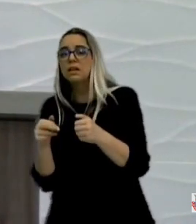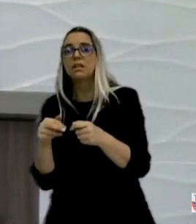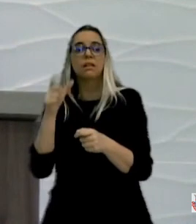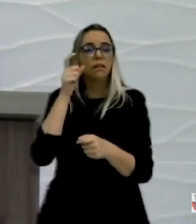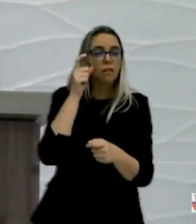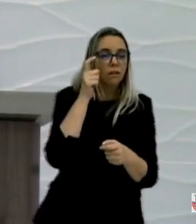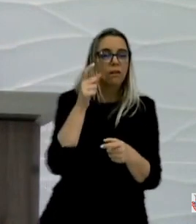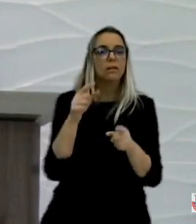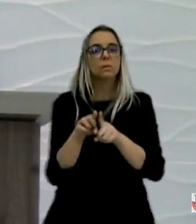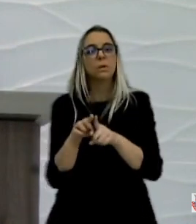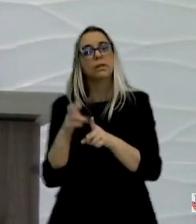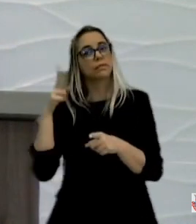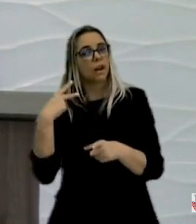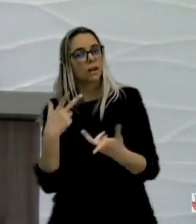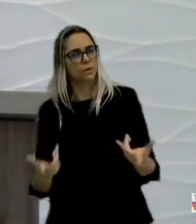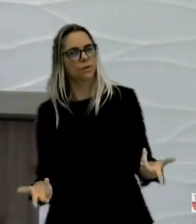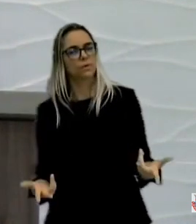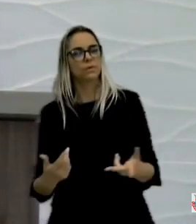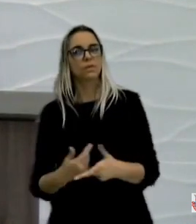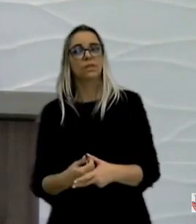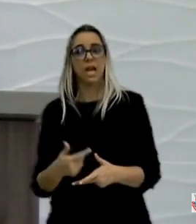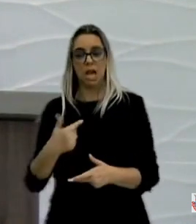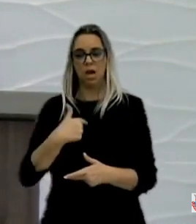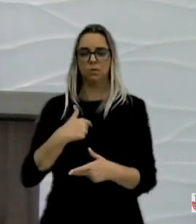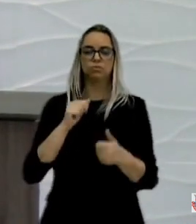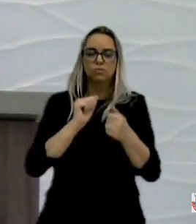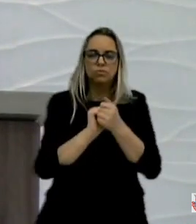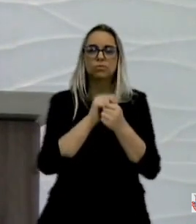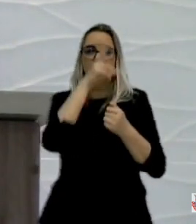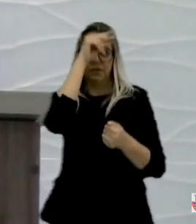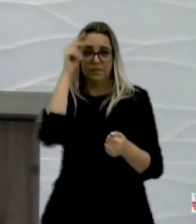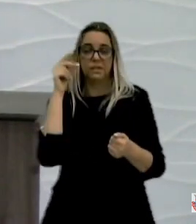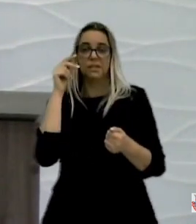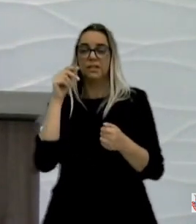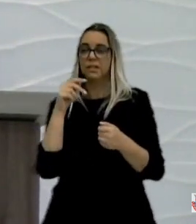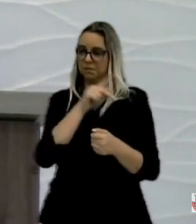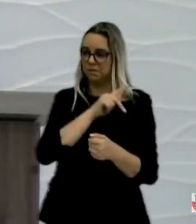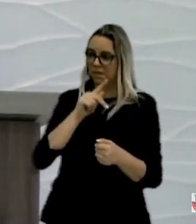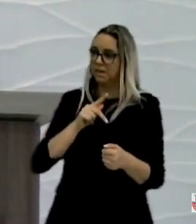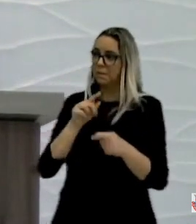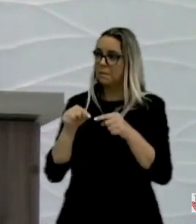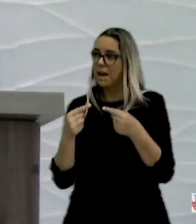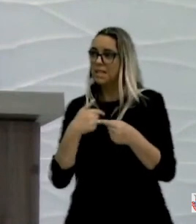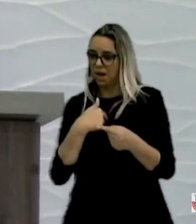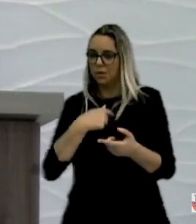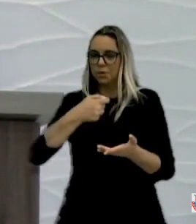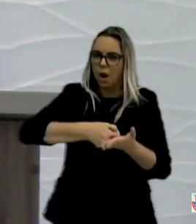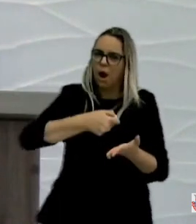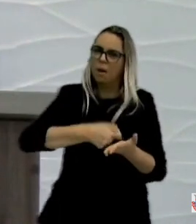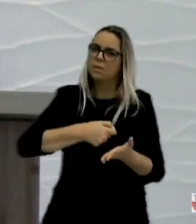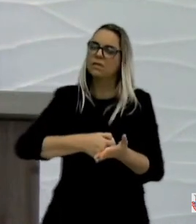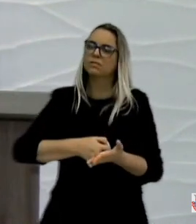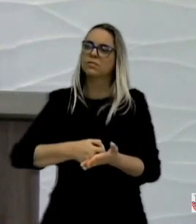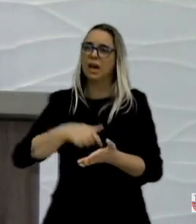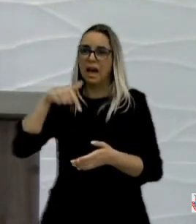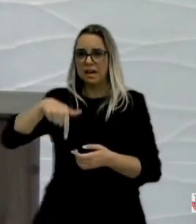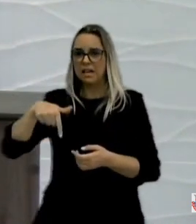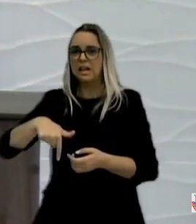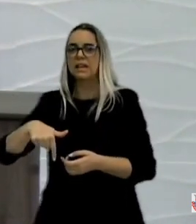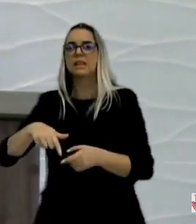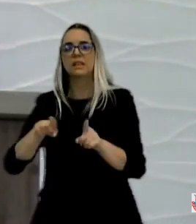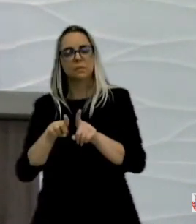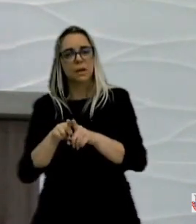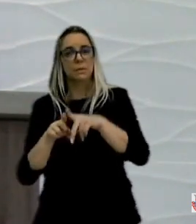fiscalizar e cobrar do prefeito, porque eu sou situação, senhor presidente, mas eu cobro. Eu cobro aqui, cobro